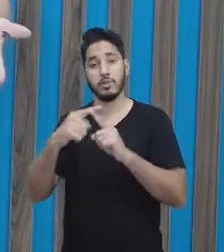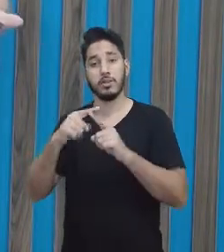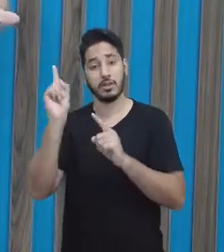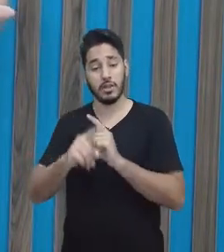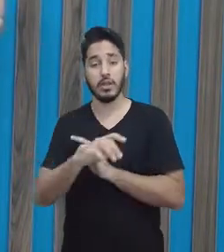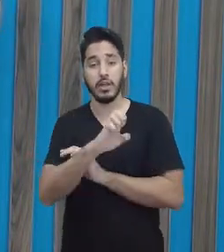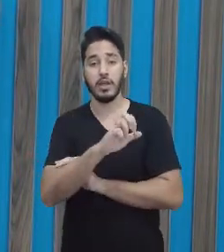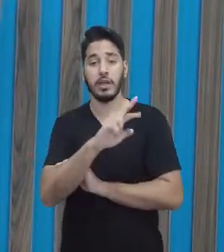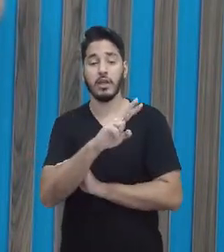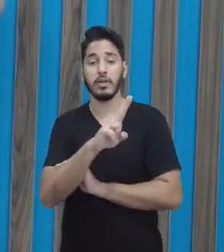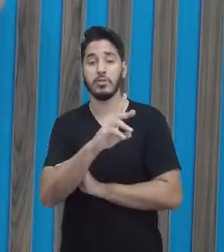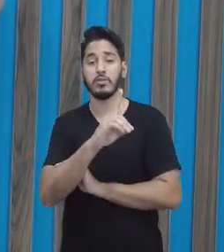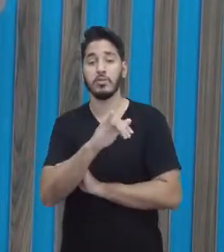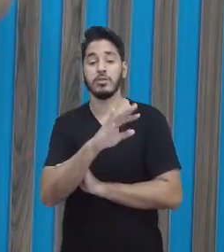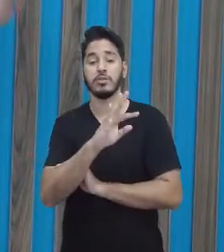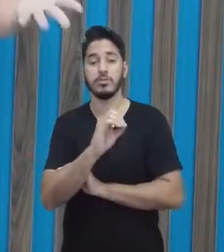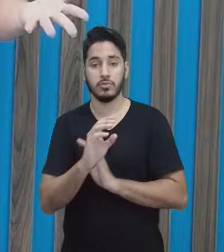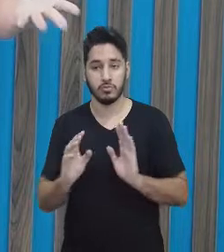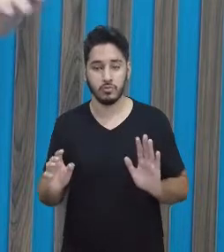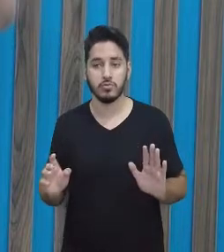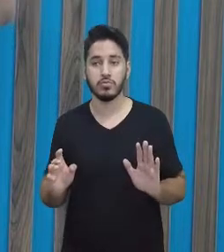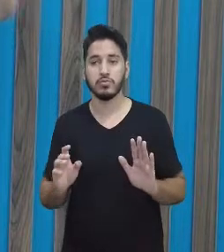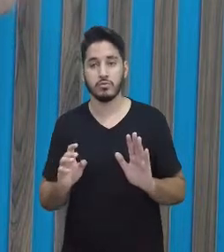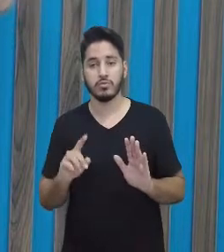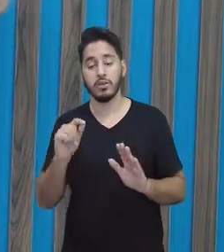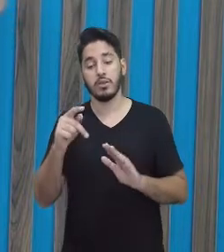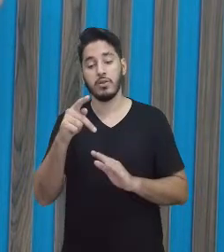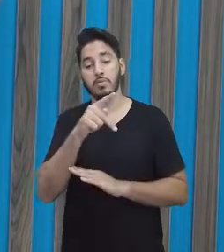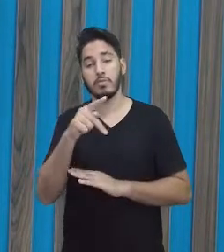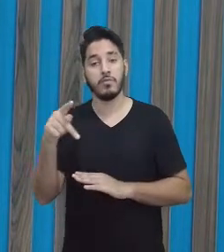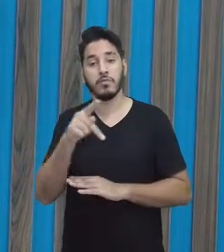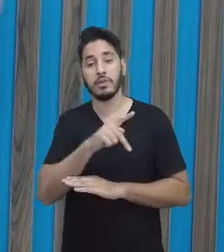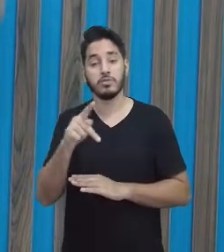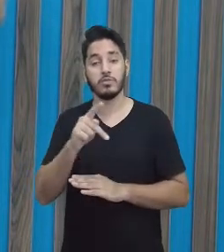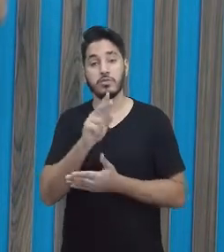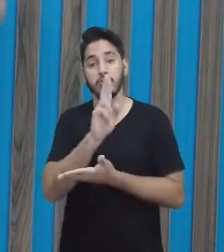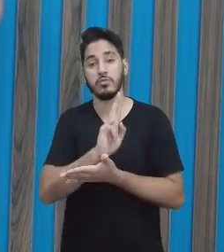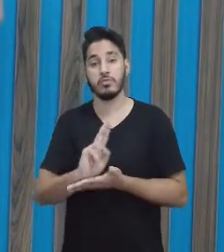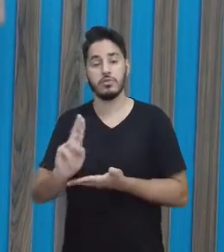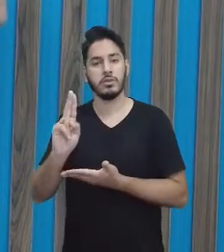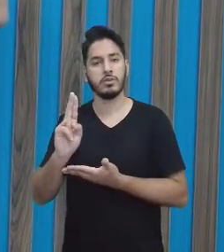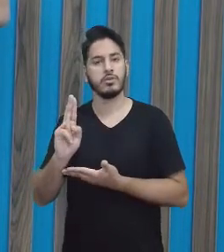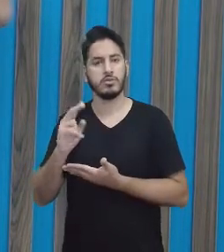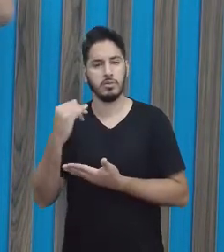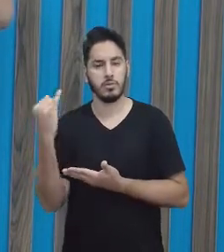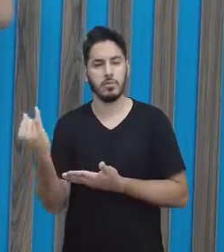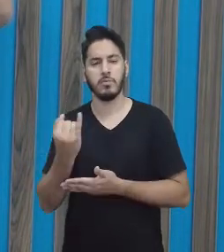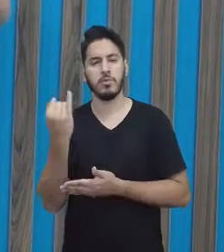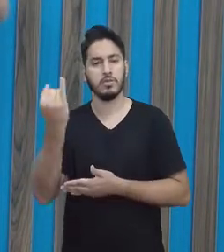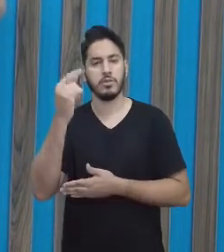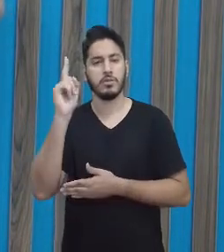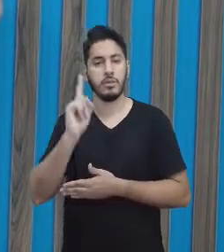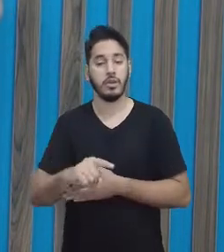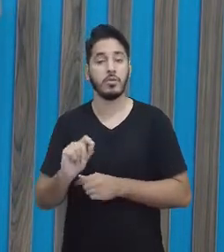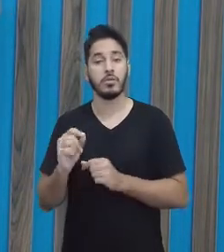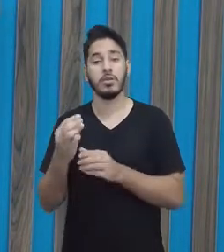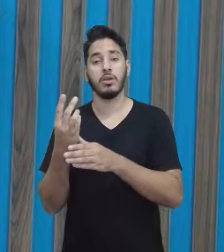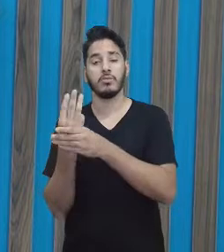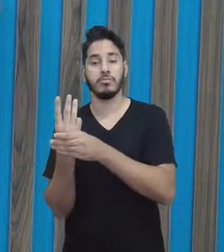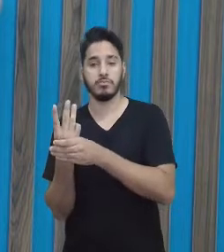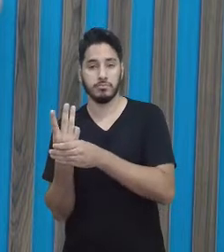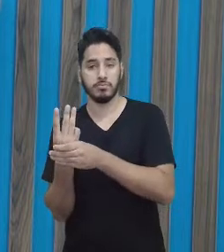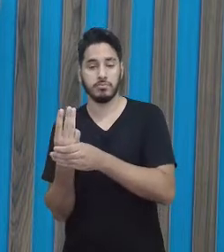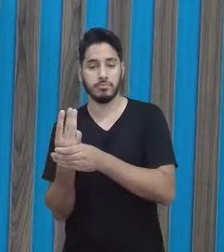erudito, ele era um catedrático, ele era um professor de uma universidade importante, né, como a Universidade Federal de